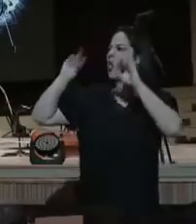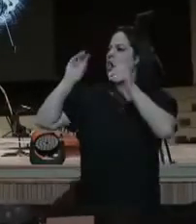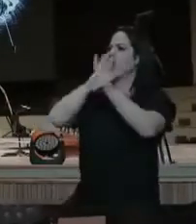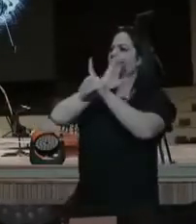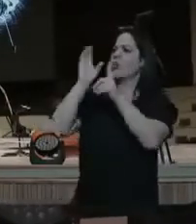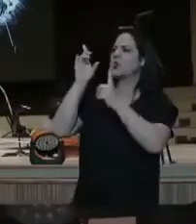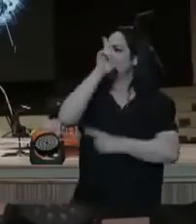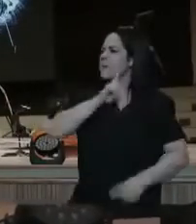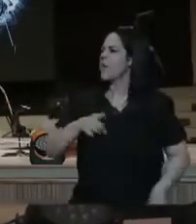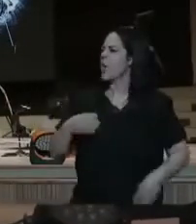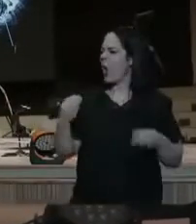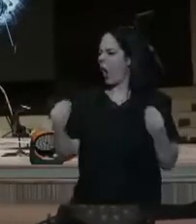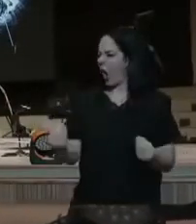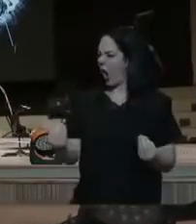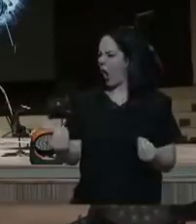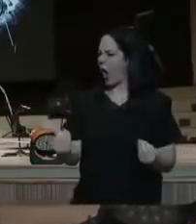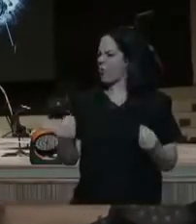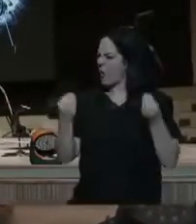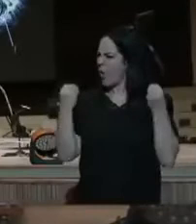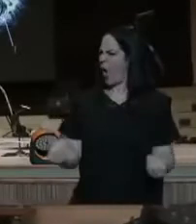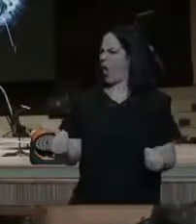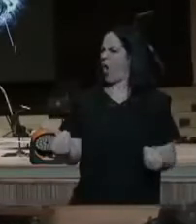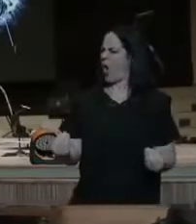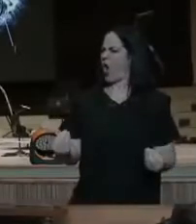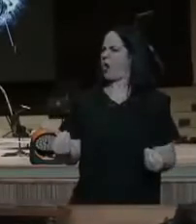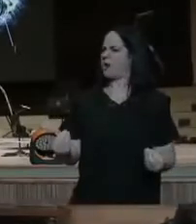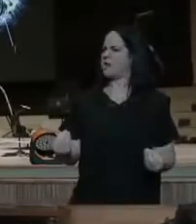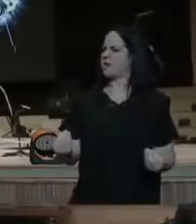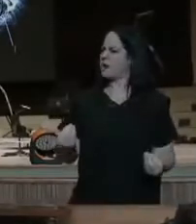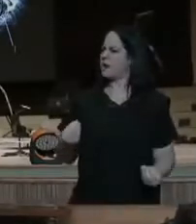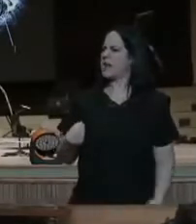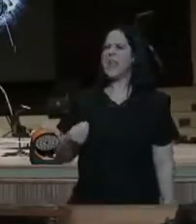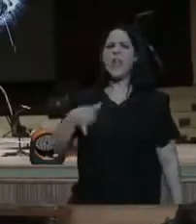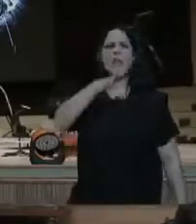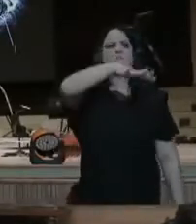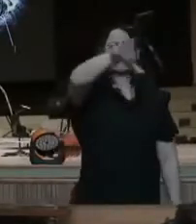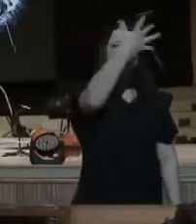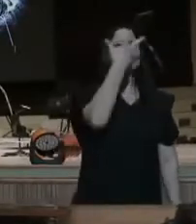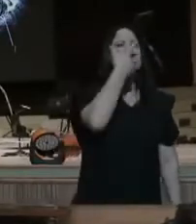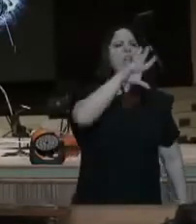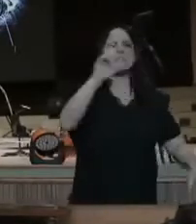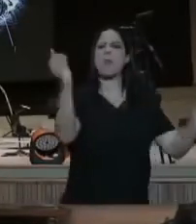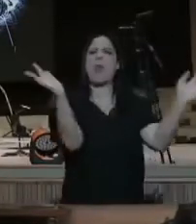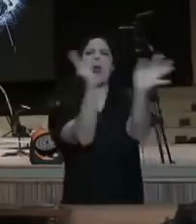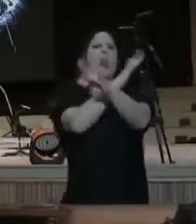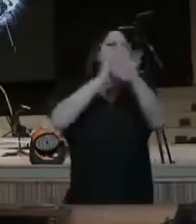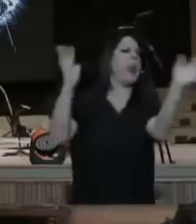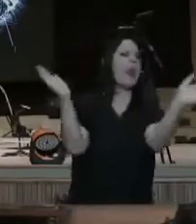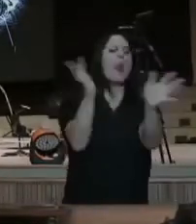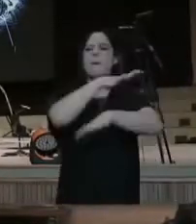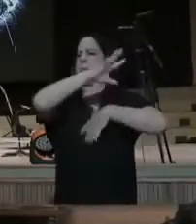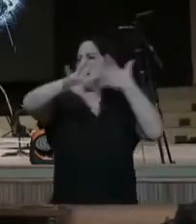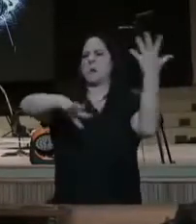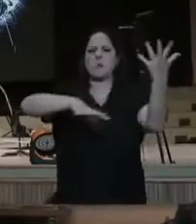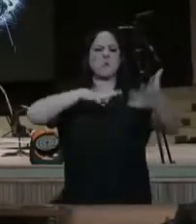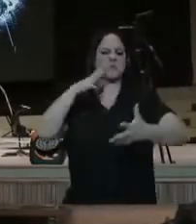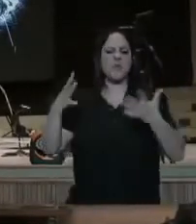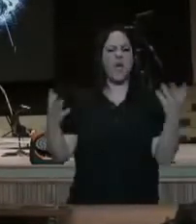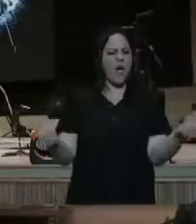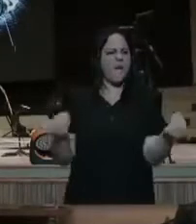que absurdo que absurdo pastor aquele monte de criança correndo aquela bagunça lá na